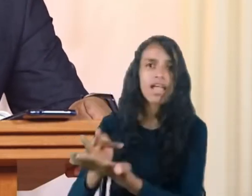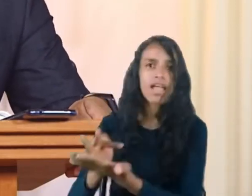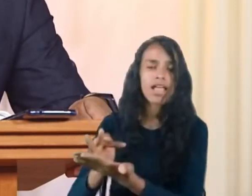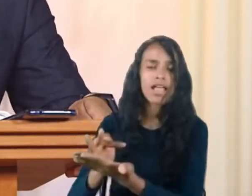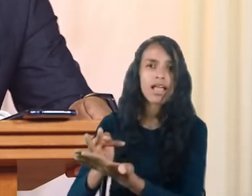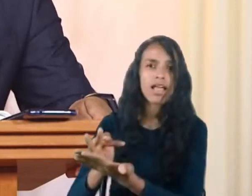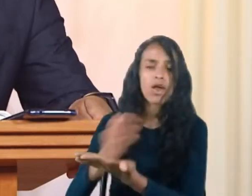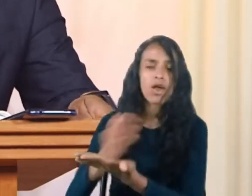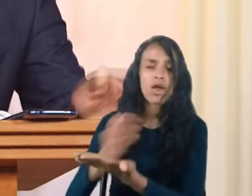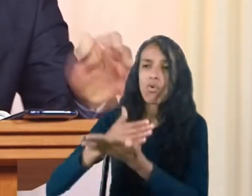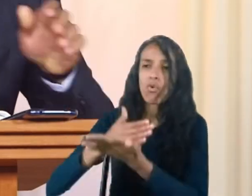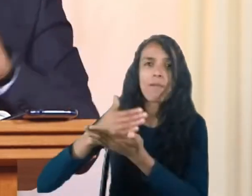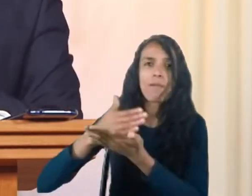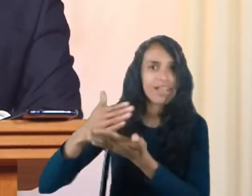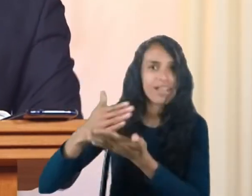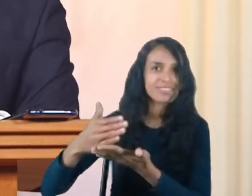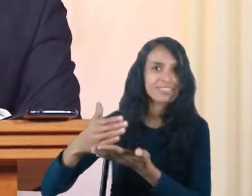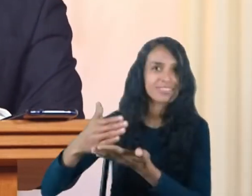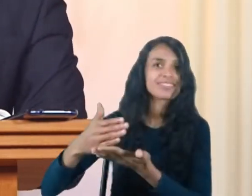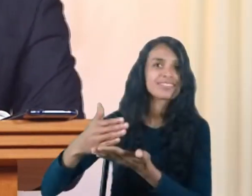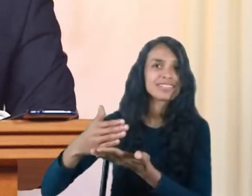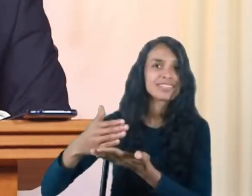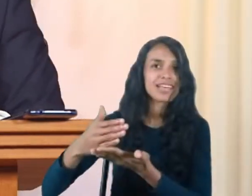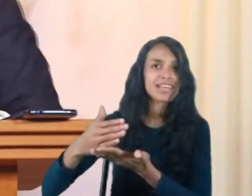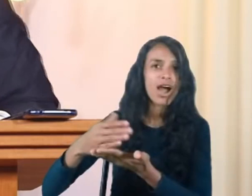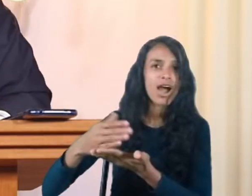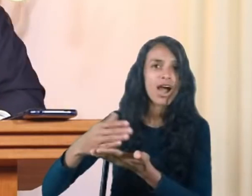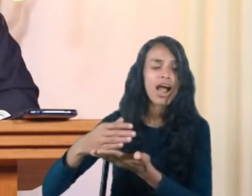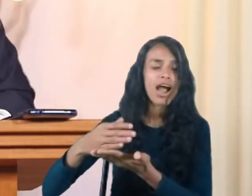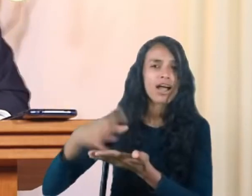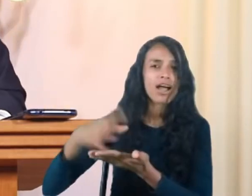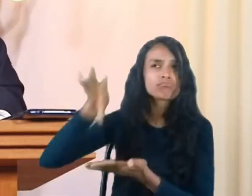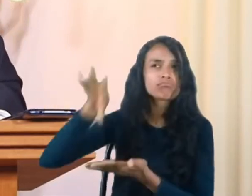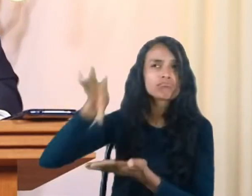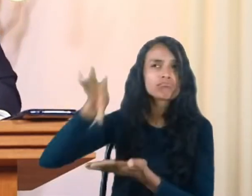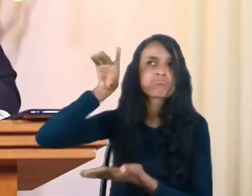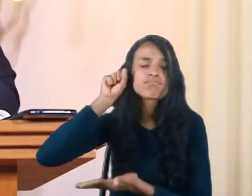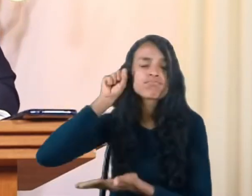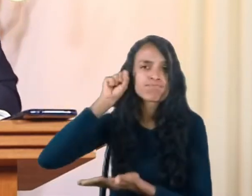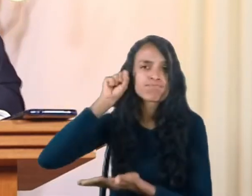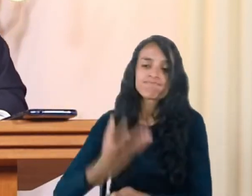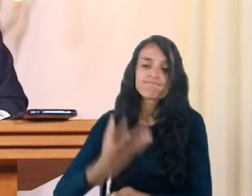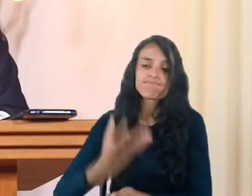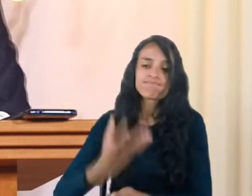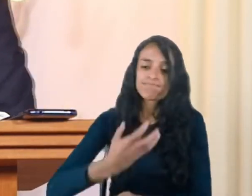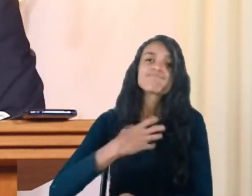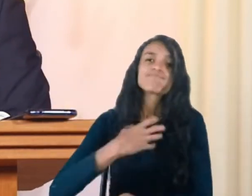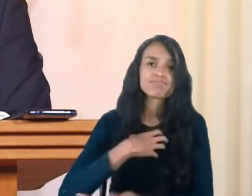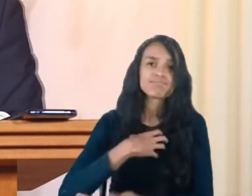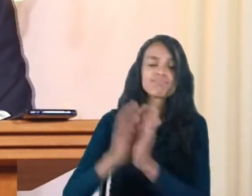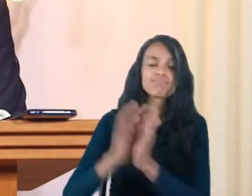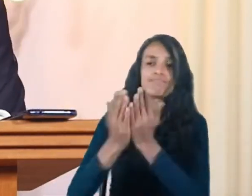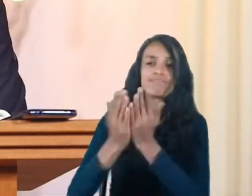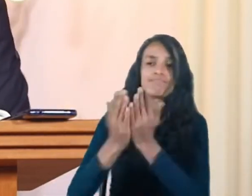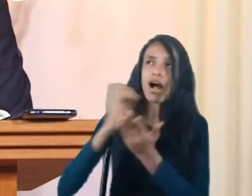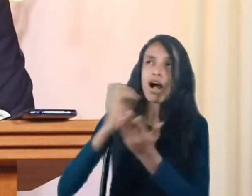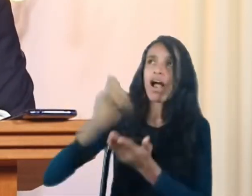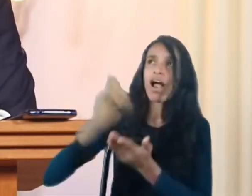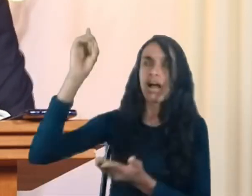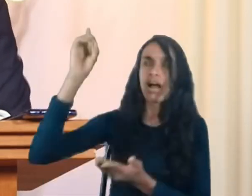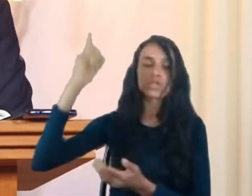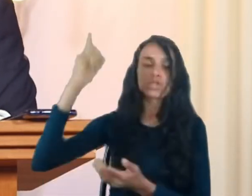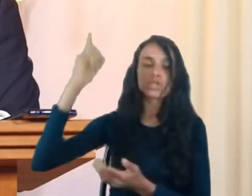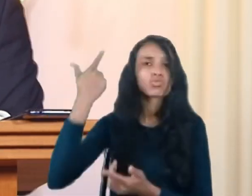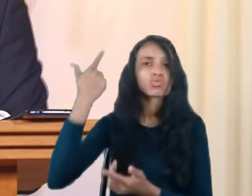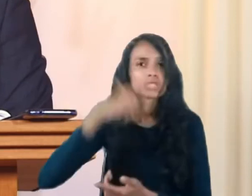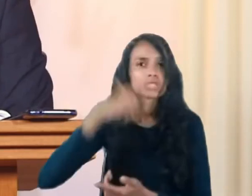de Deus. Nós só vamos conquistar verdadeiramente os jovens para Deus se nós